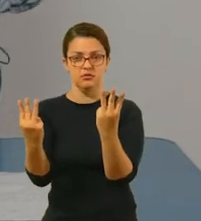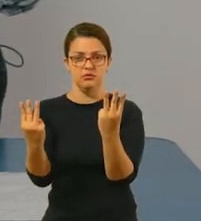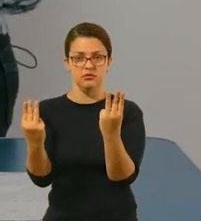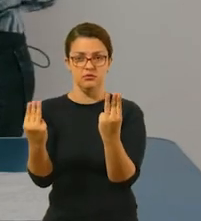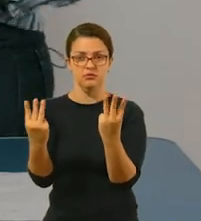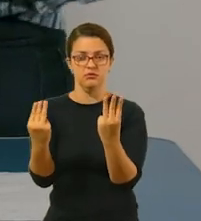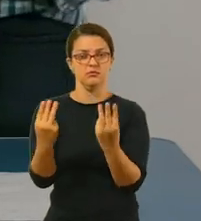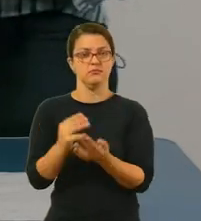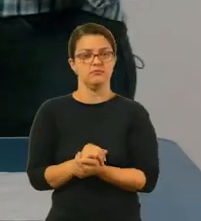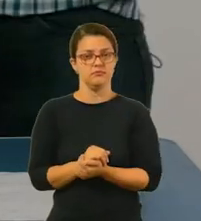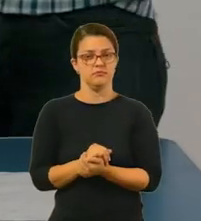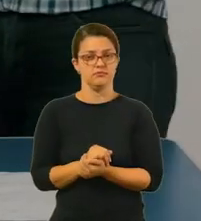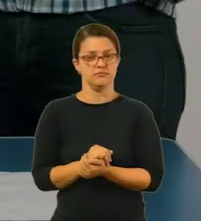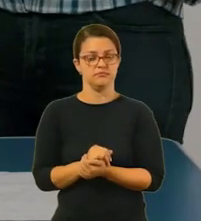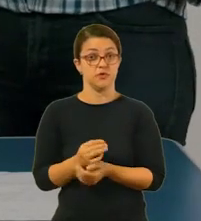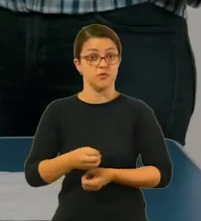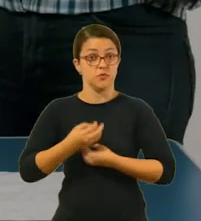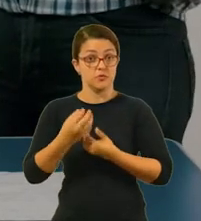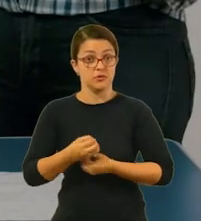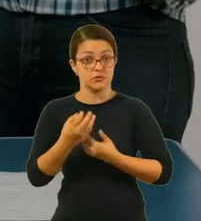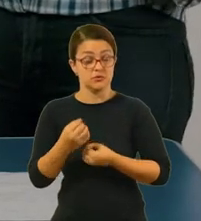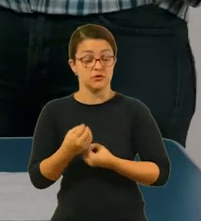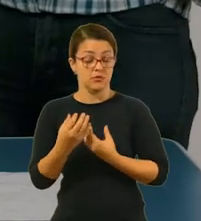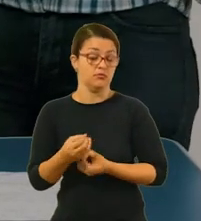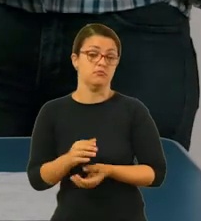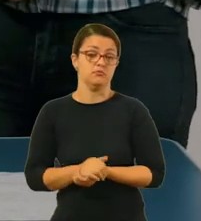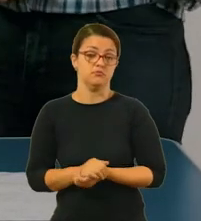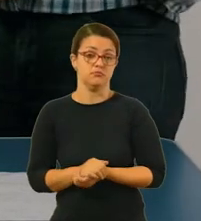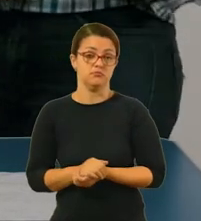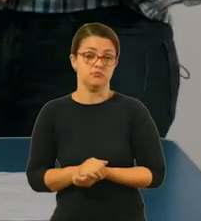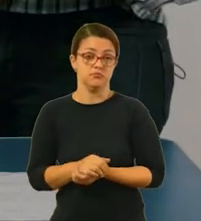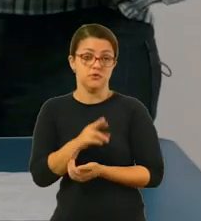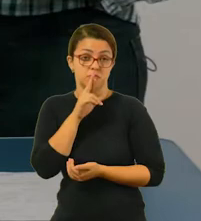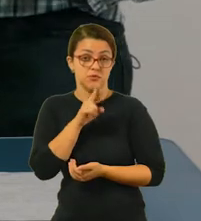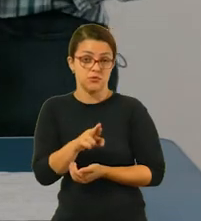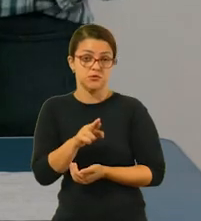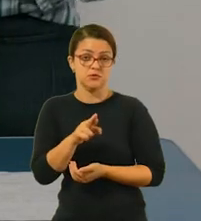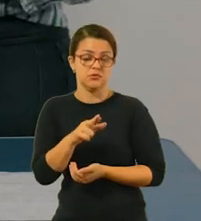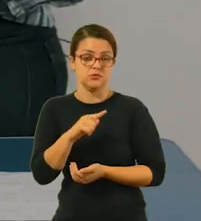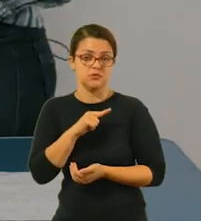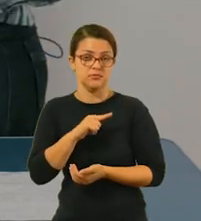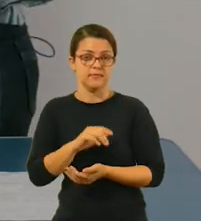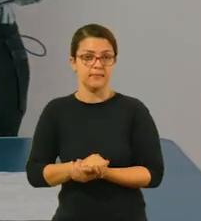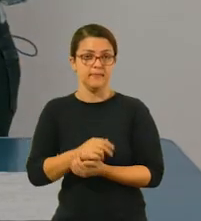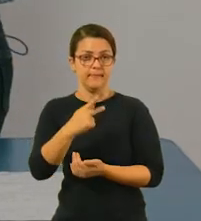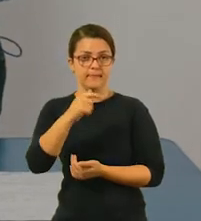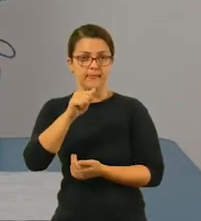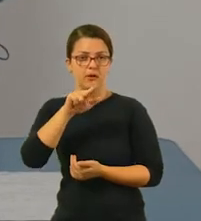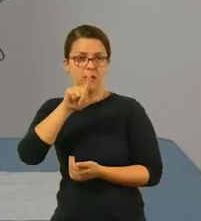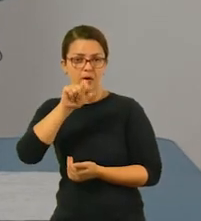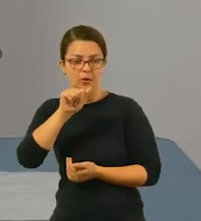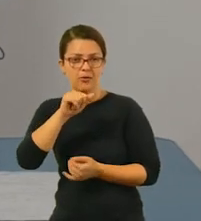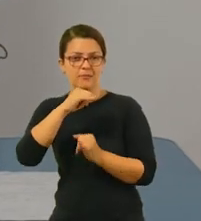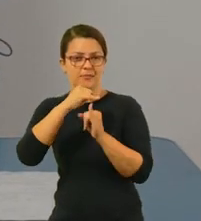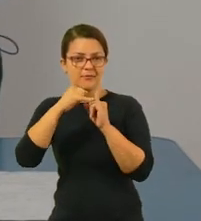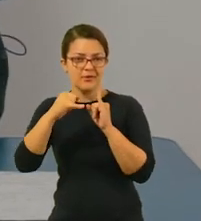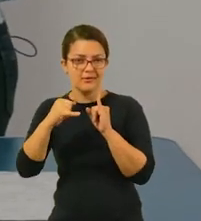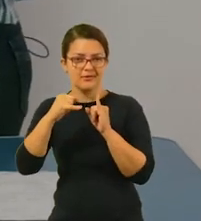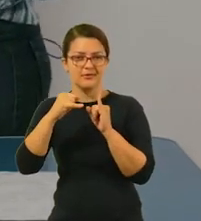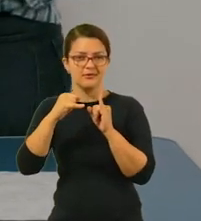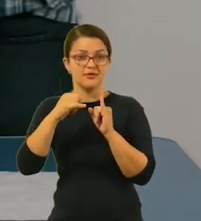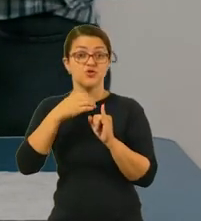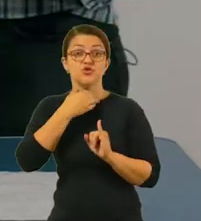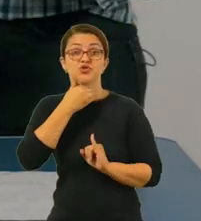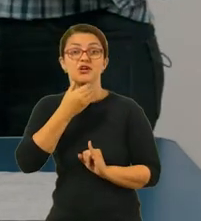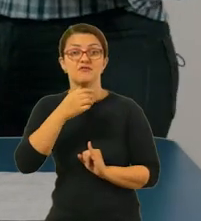certo? Então, usem essa informação para vocês resolverem os problemas que estão lá. Então, ó, Paula tem a metade da altura da